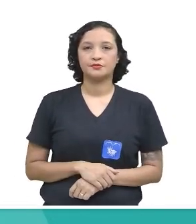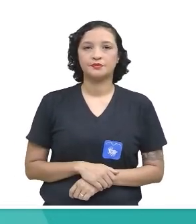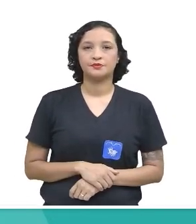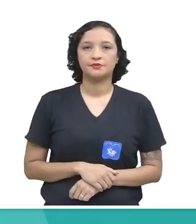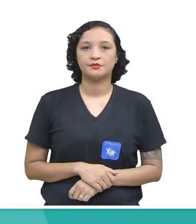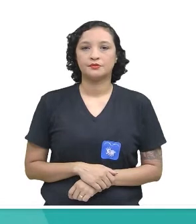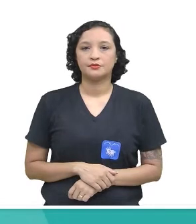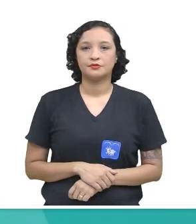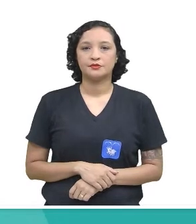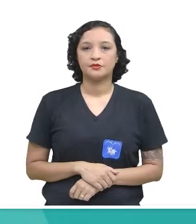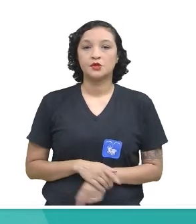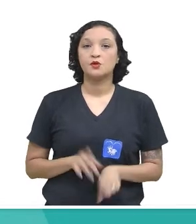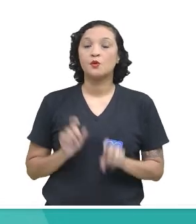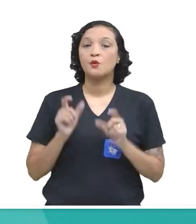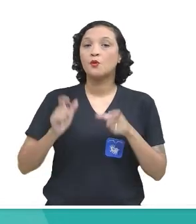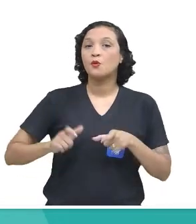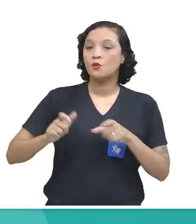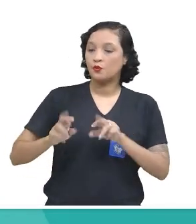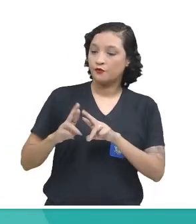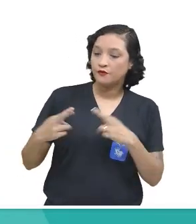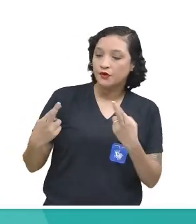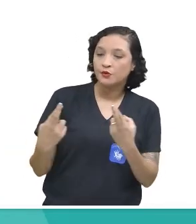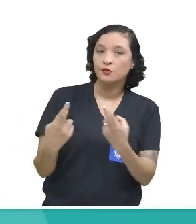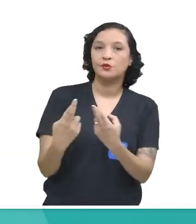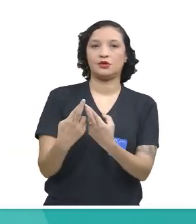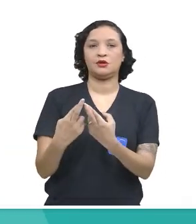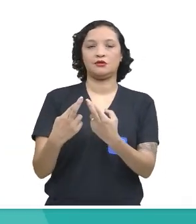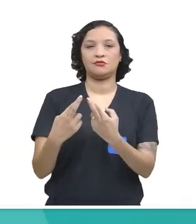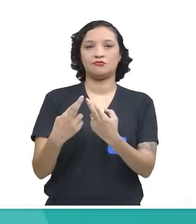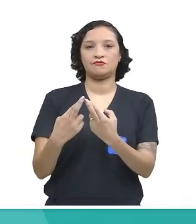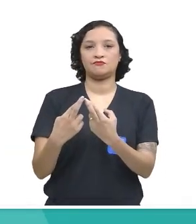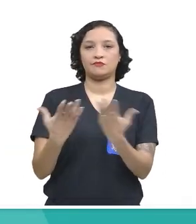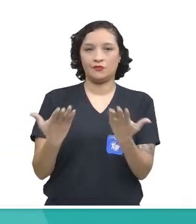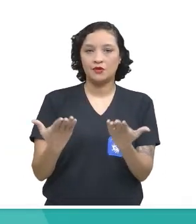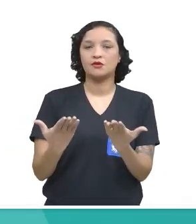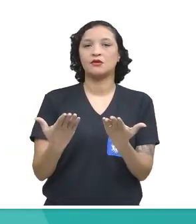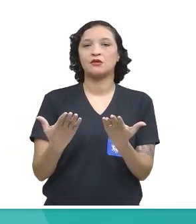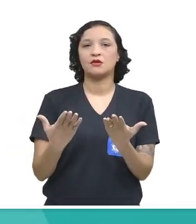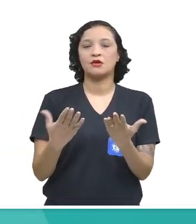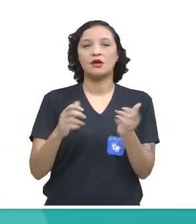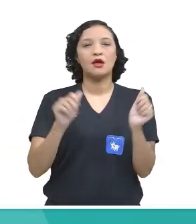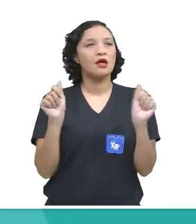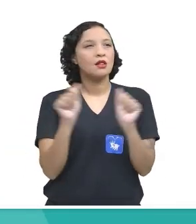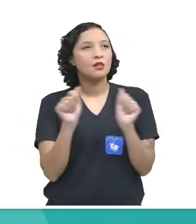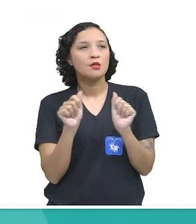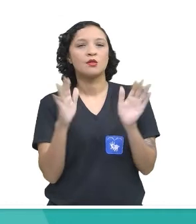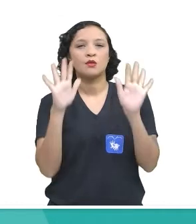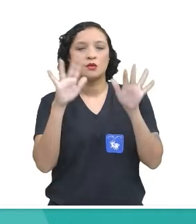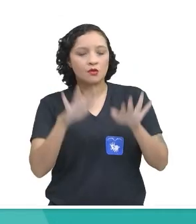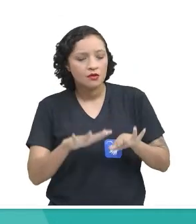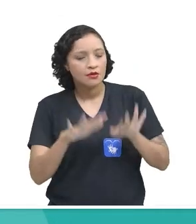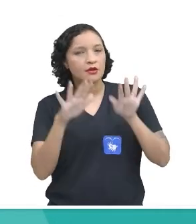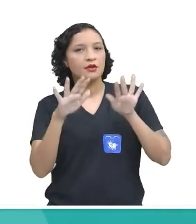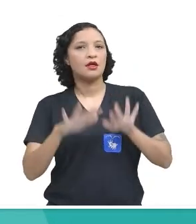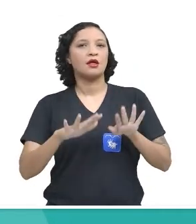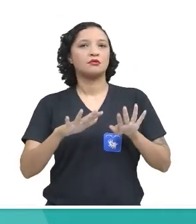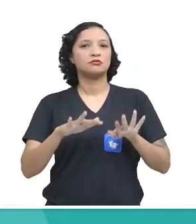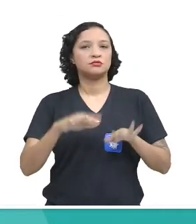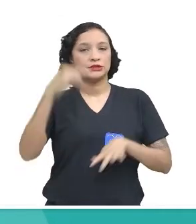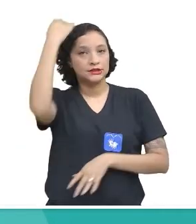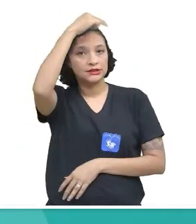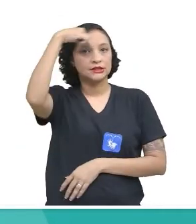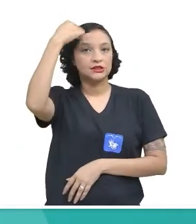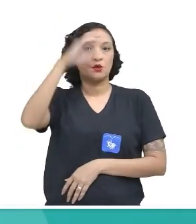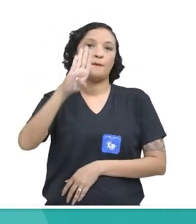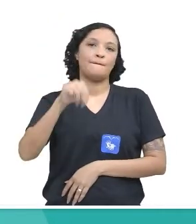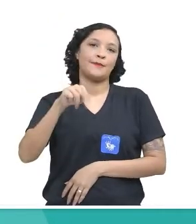prestar culto, vão louvar a São Benedito, e também se tornou uma festa dos negros, né?